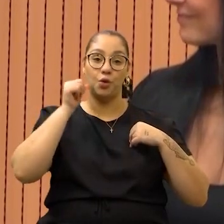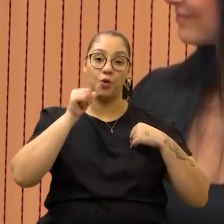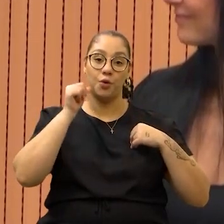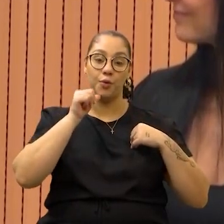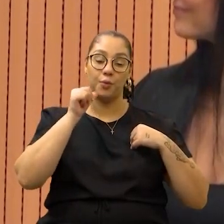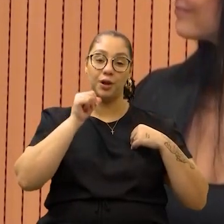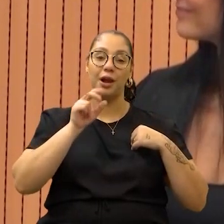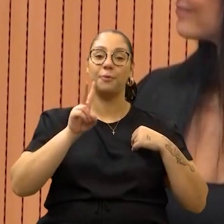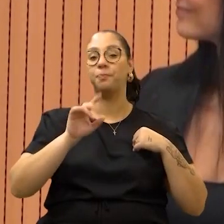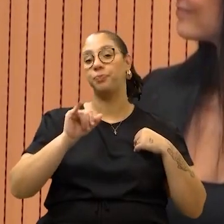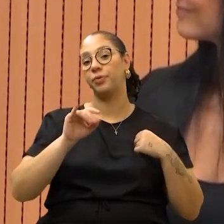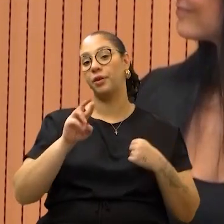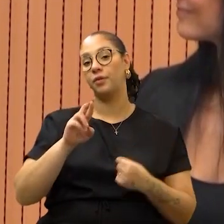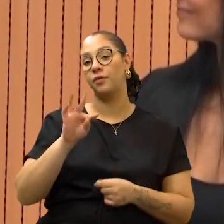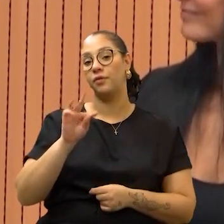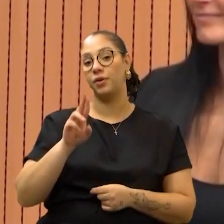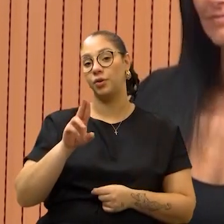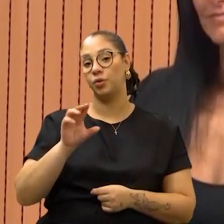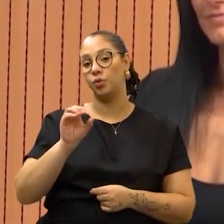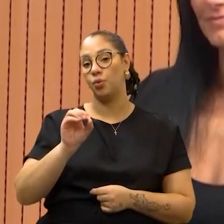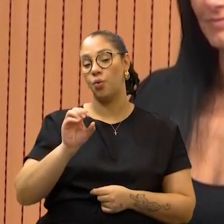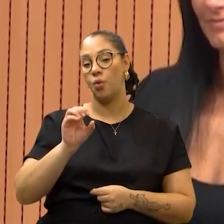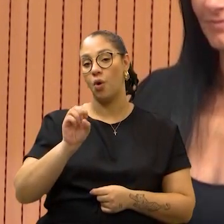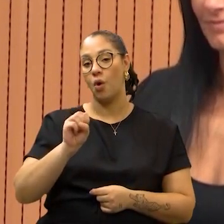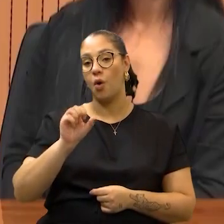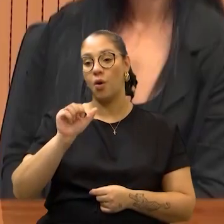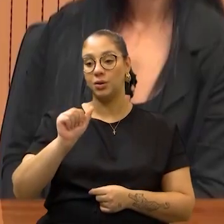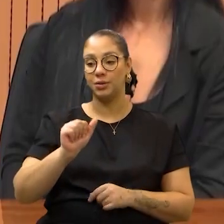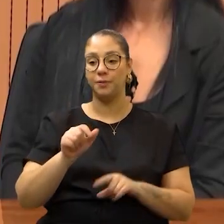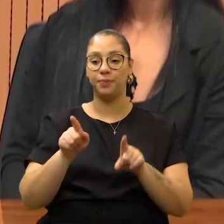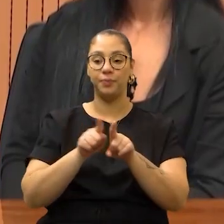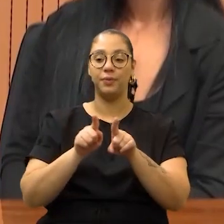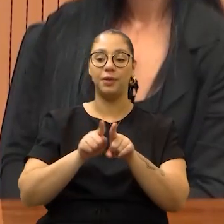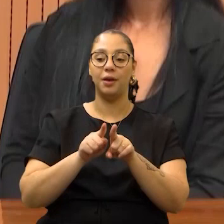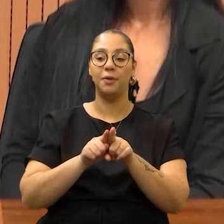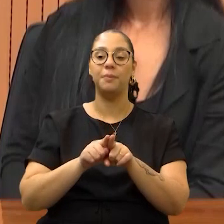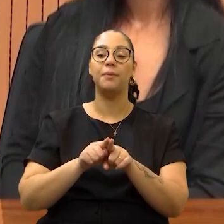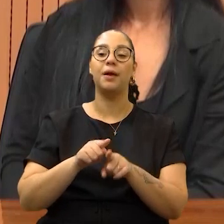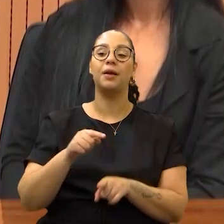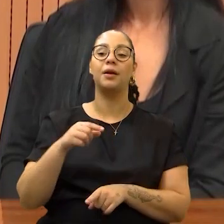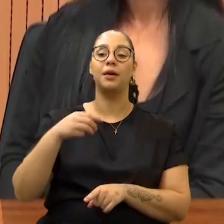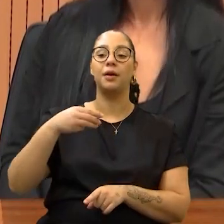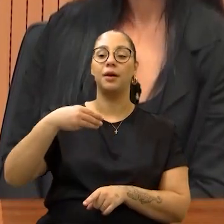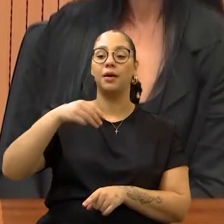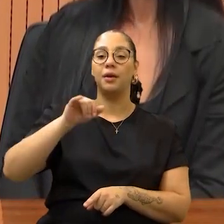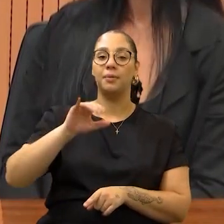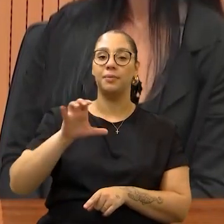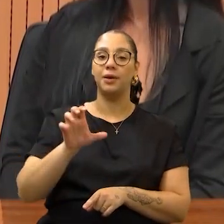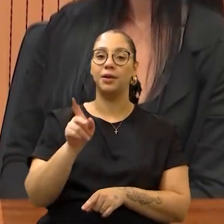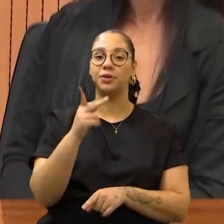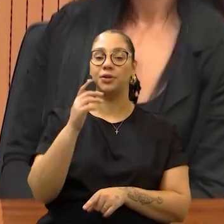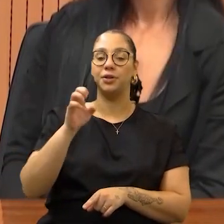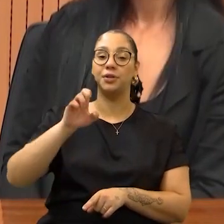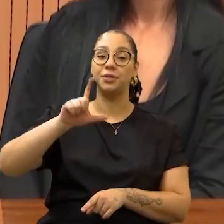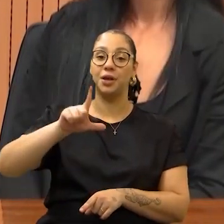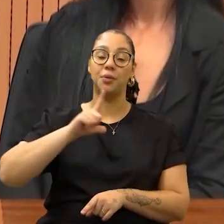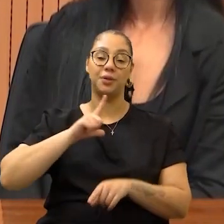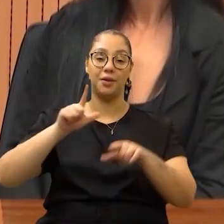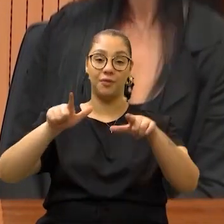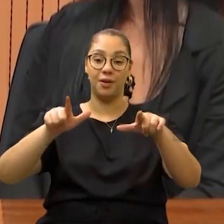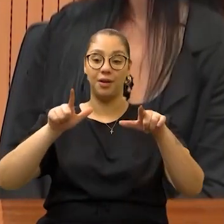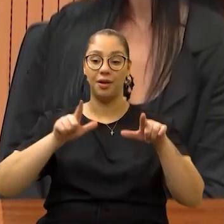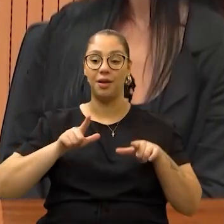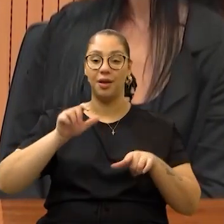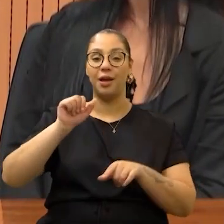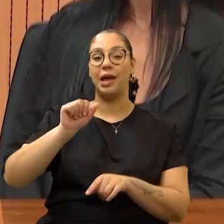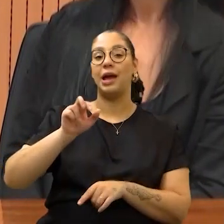Mulher Virtuosa Elizabeth Lins Renault Cordeiro. O cabo da Polícia Militar Michel Cavalcante Siqueira